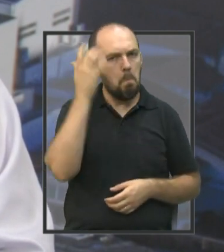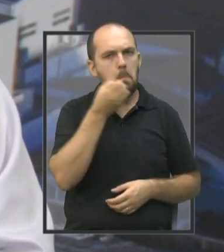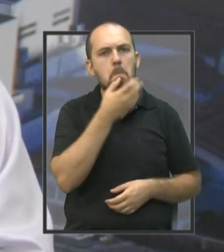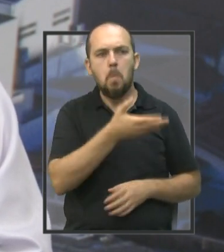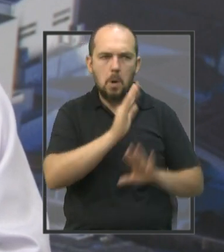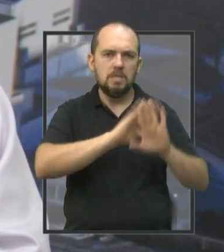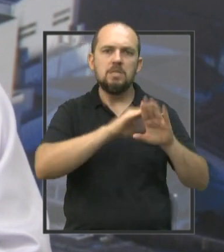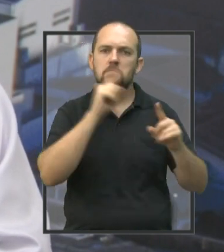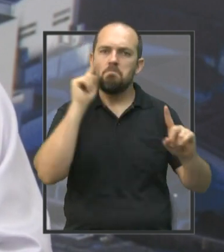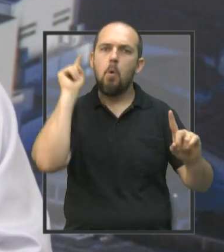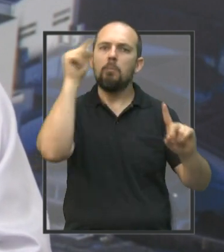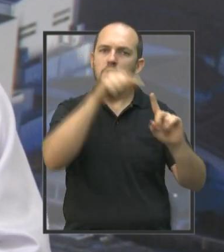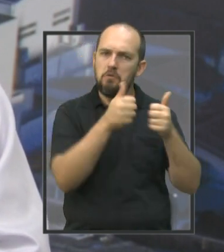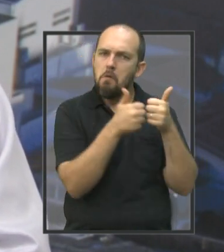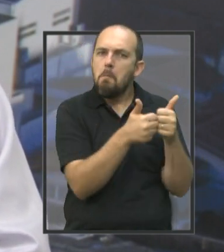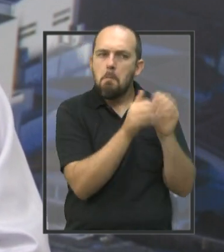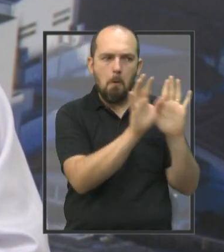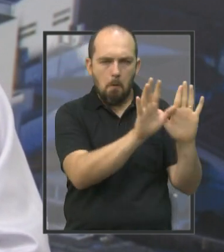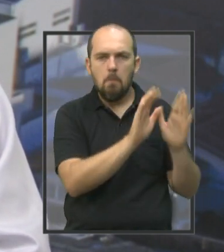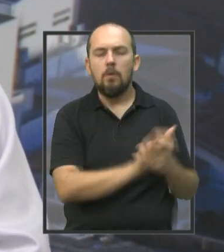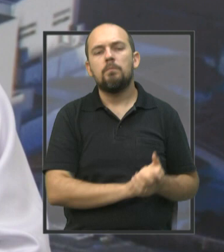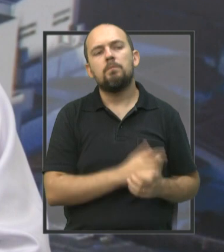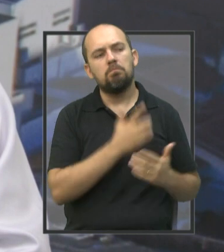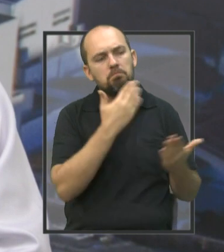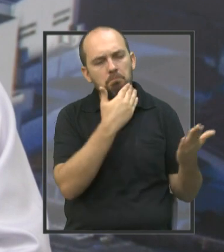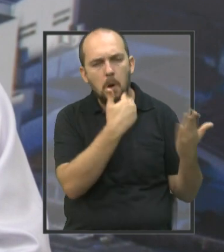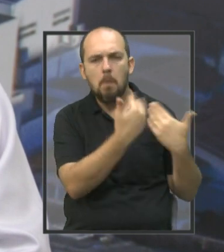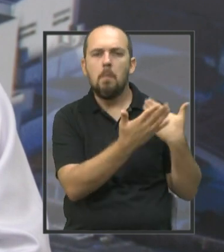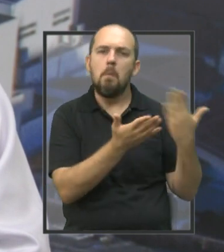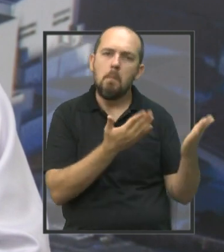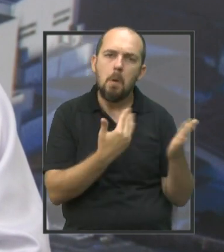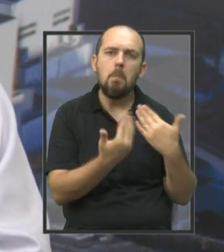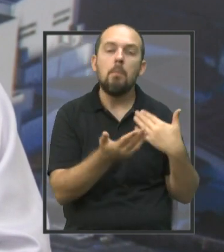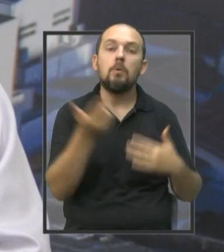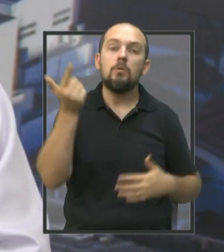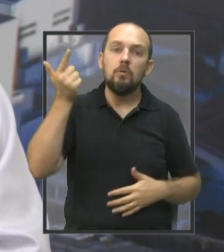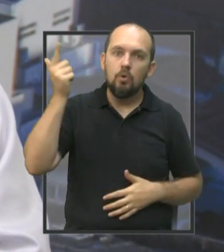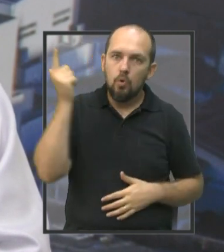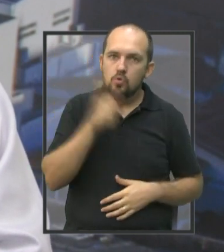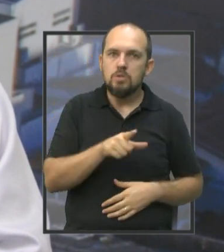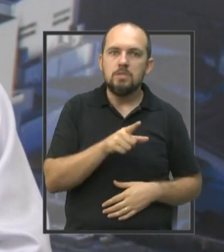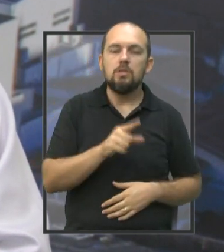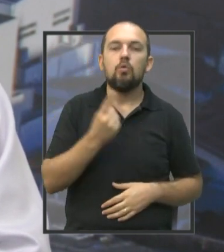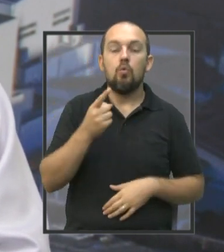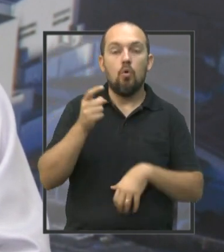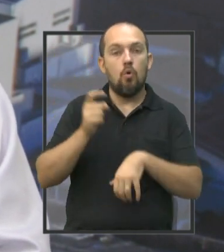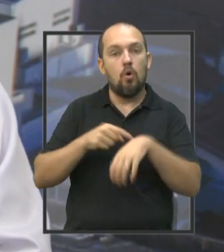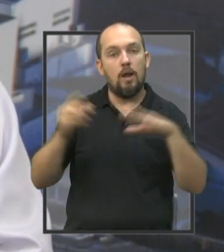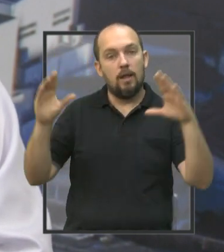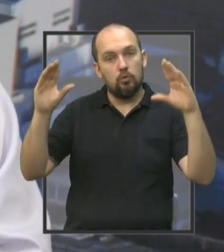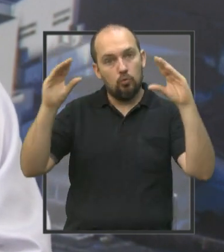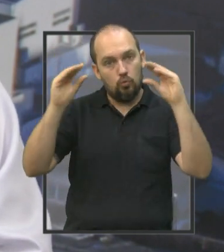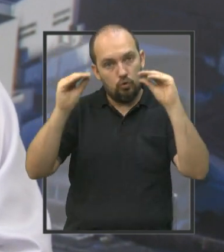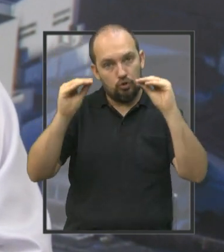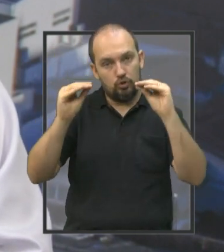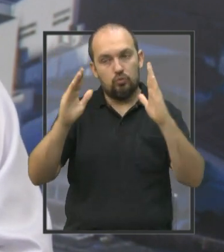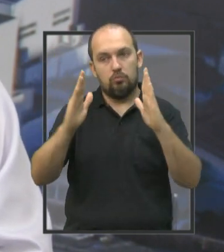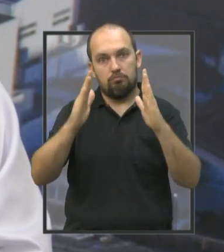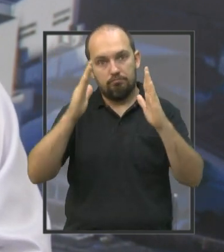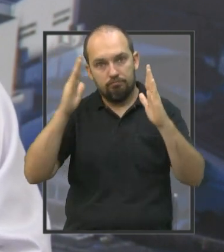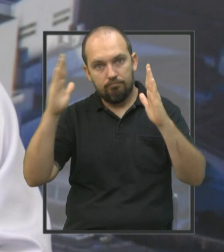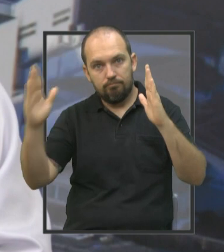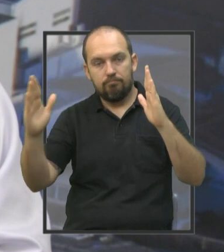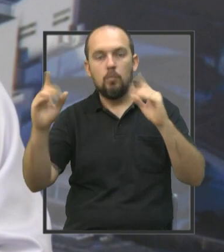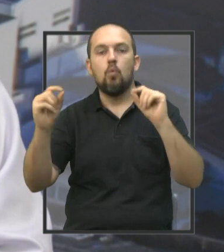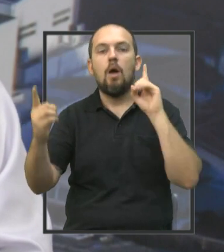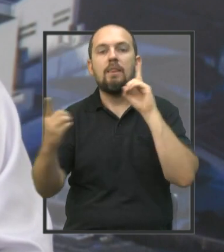boas intenções. Então nós conseguimos colocar um horário noturno para atendimento de